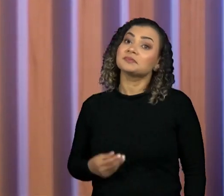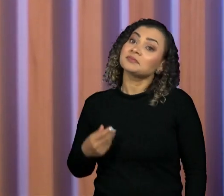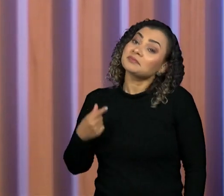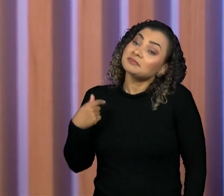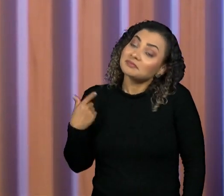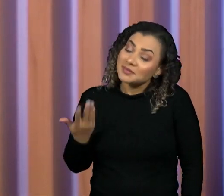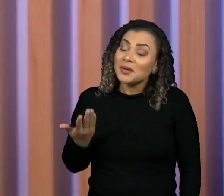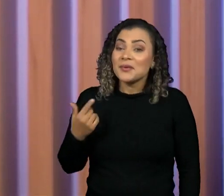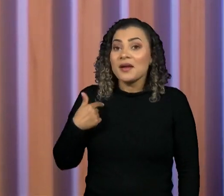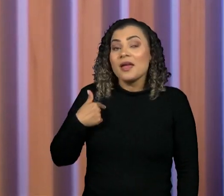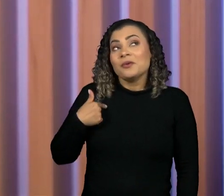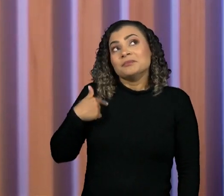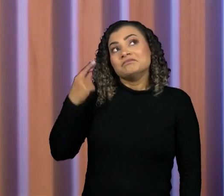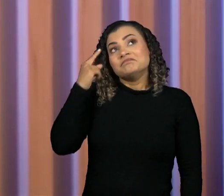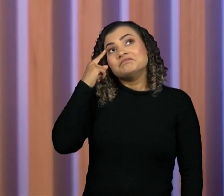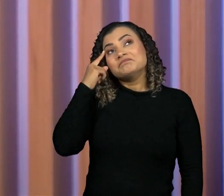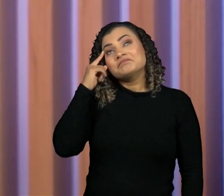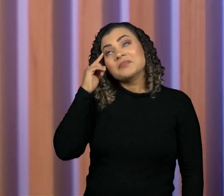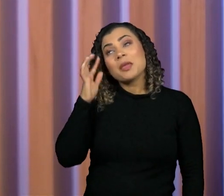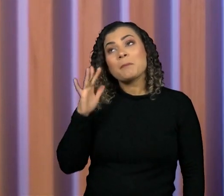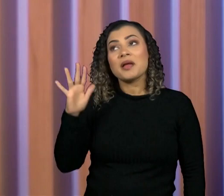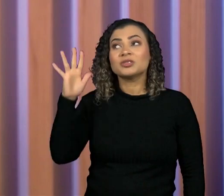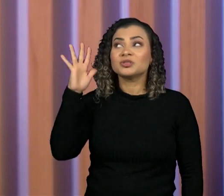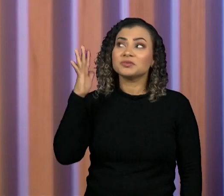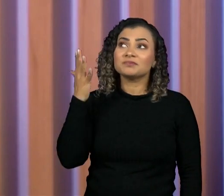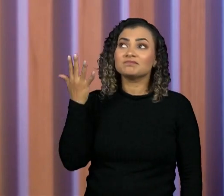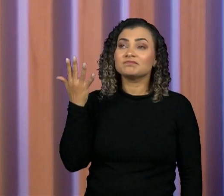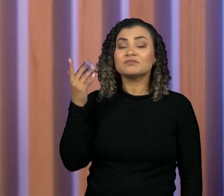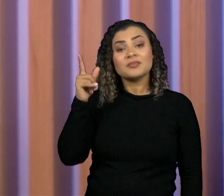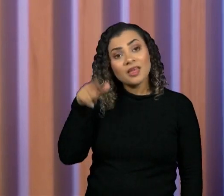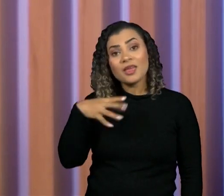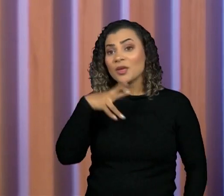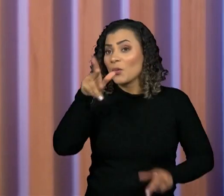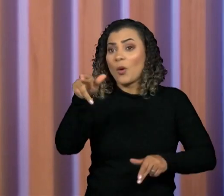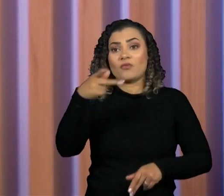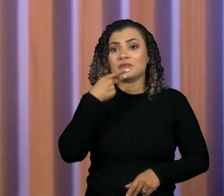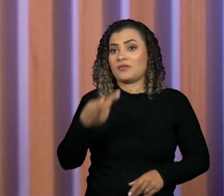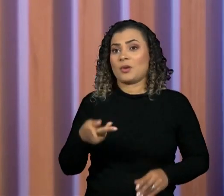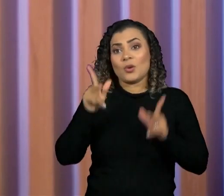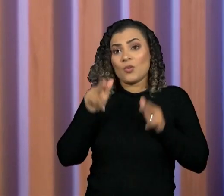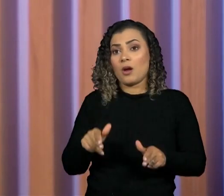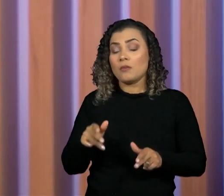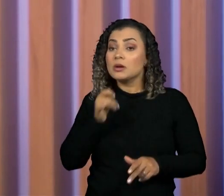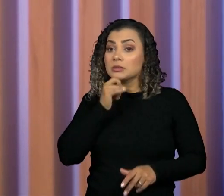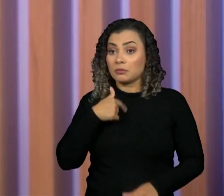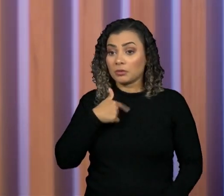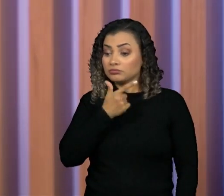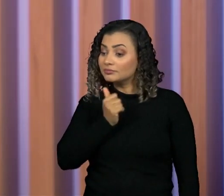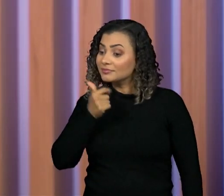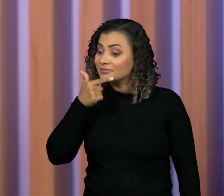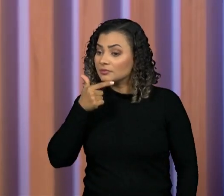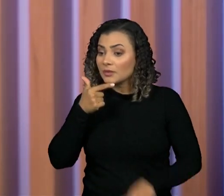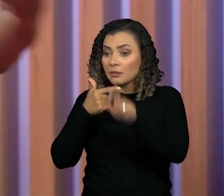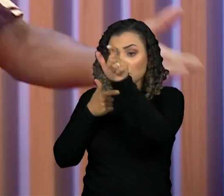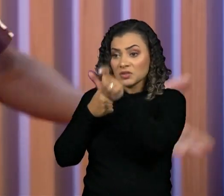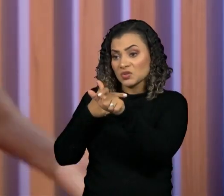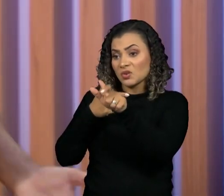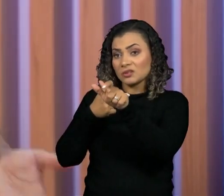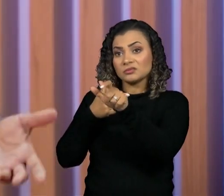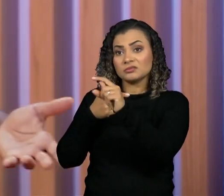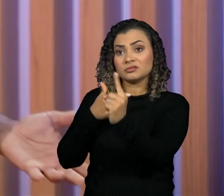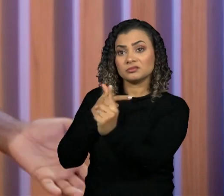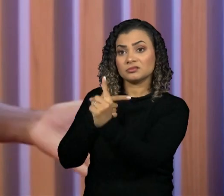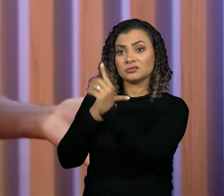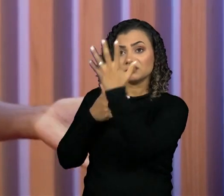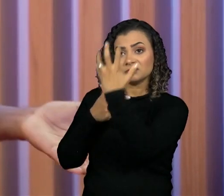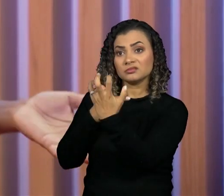Eu penso que é justamente fazer isso que você está falando. Tem gente, por exemplo, que a pessoa não... Você